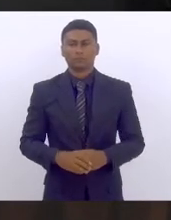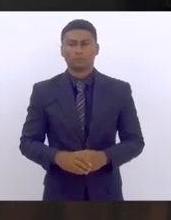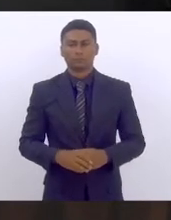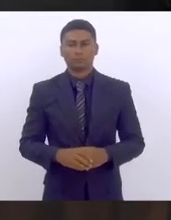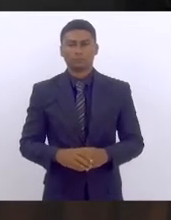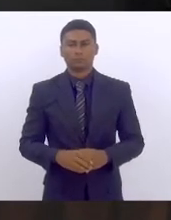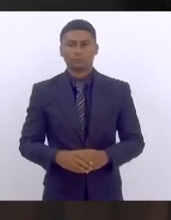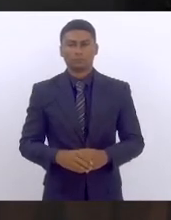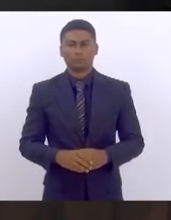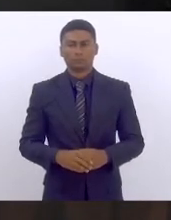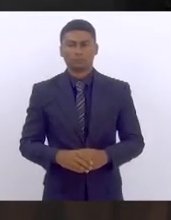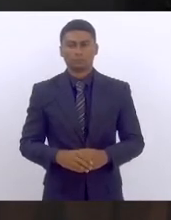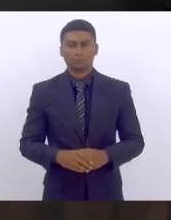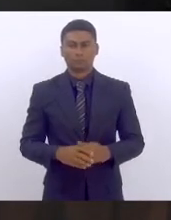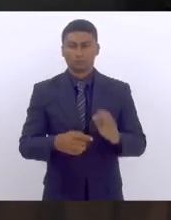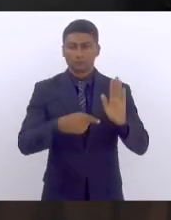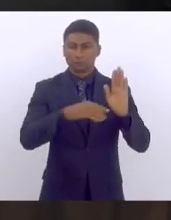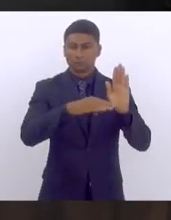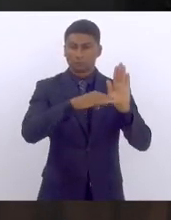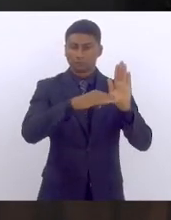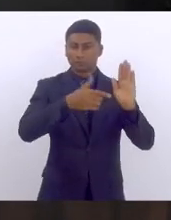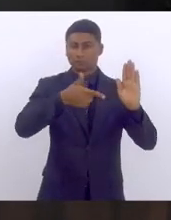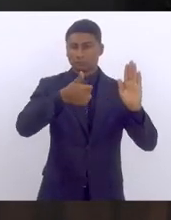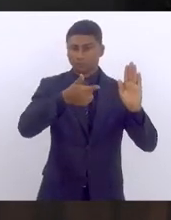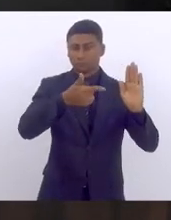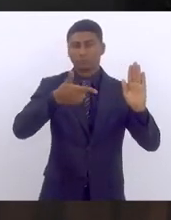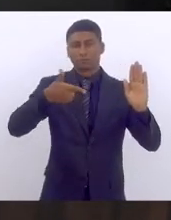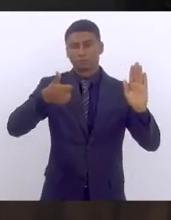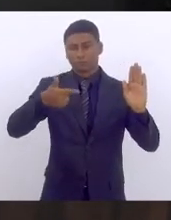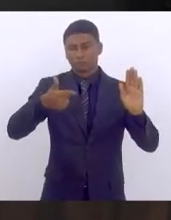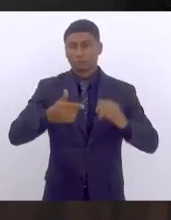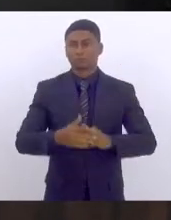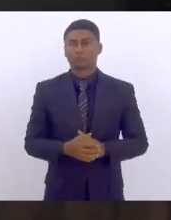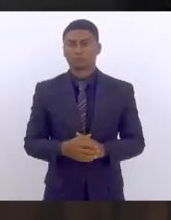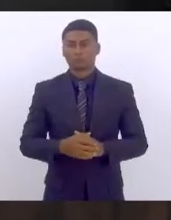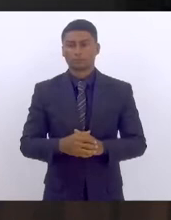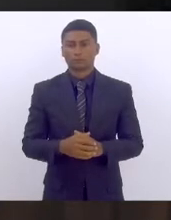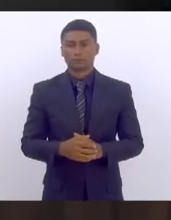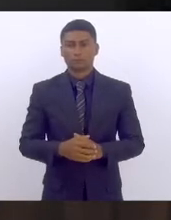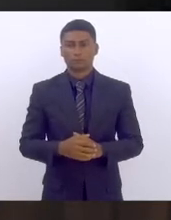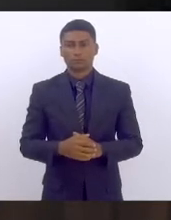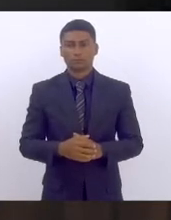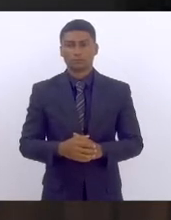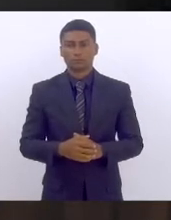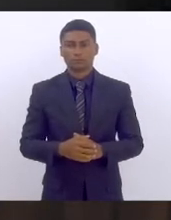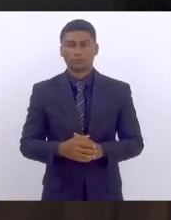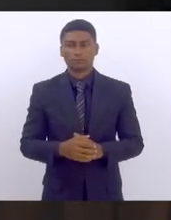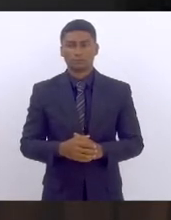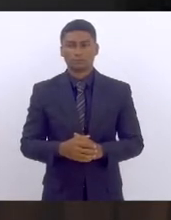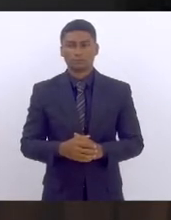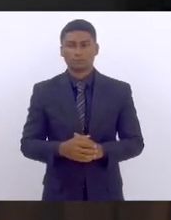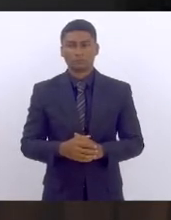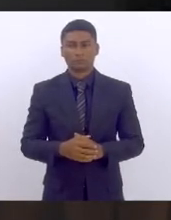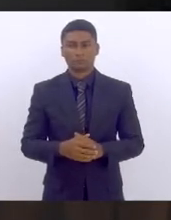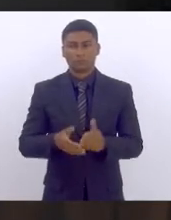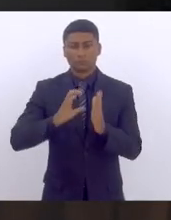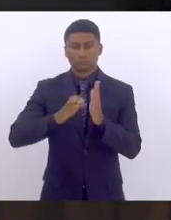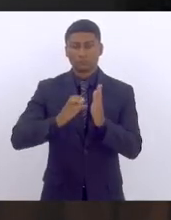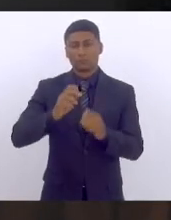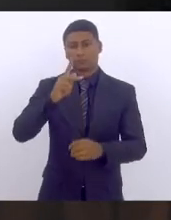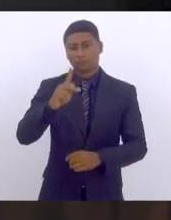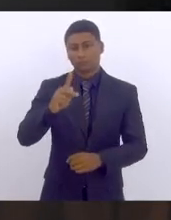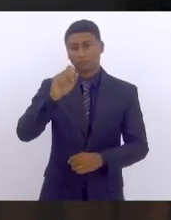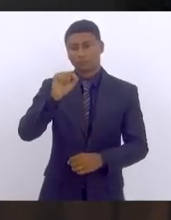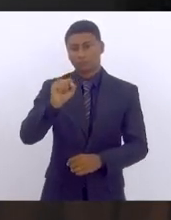nos dois projetos. Apenas no 12-12, voto contrário do deputado Valdec. Apenas no 12-12, bancada do PSB. Voto